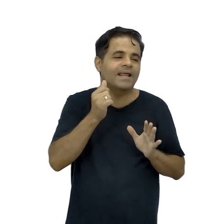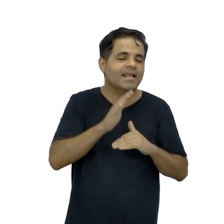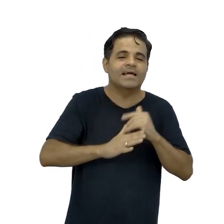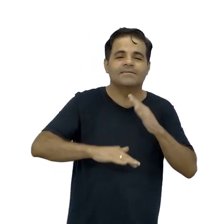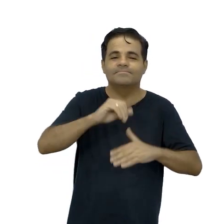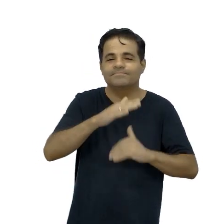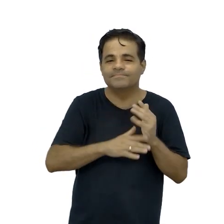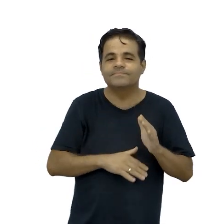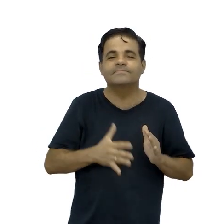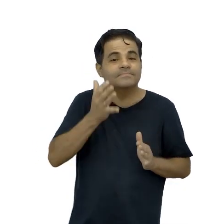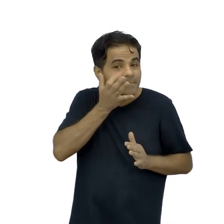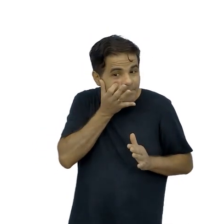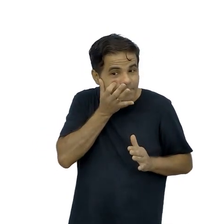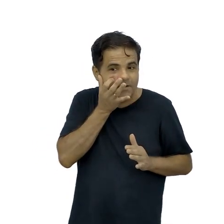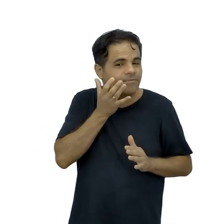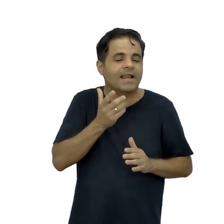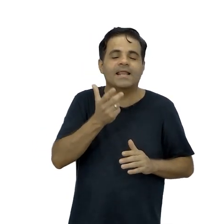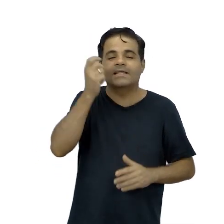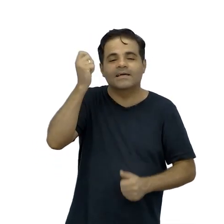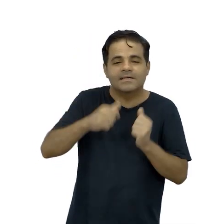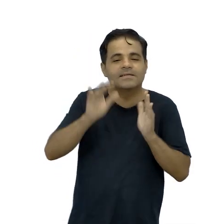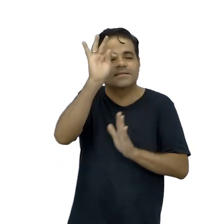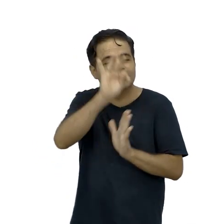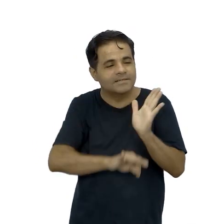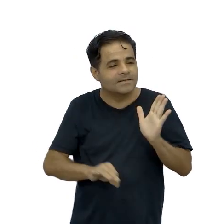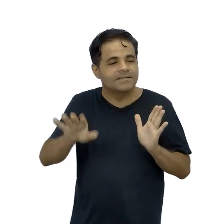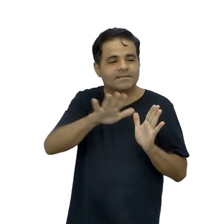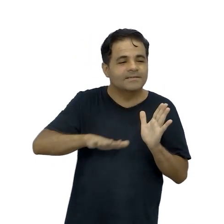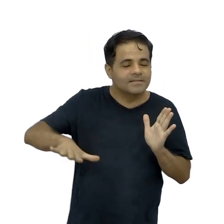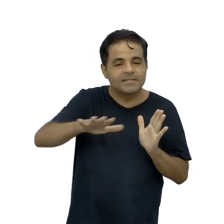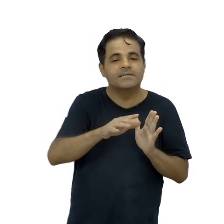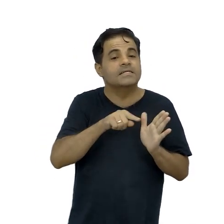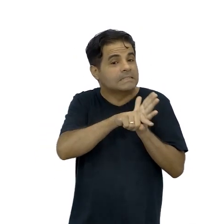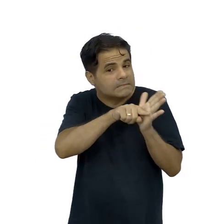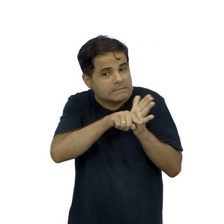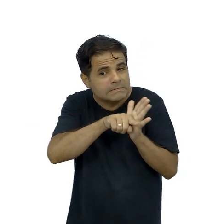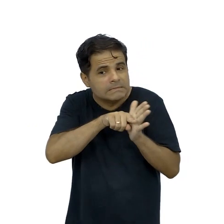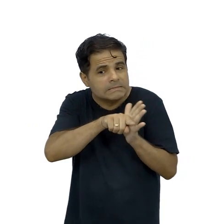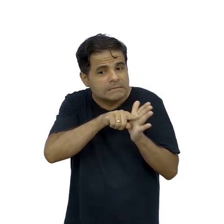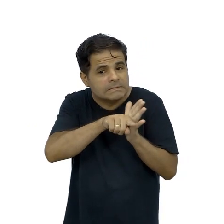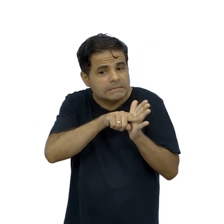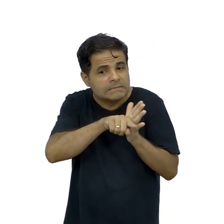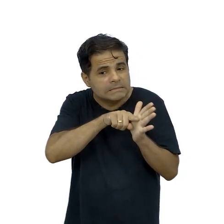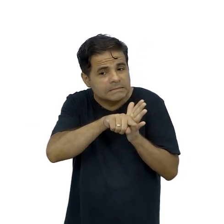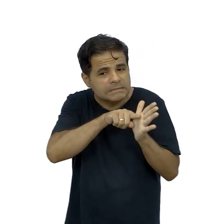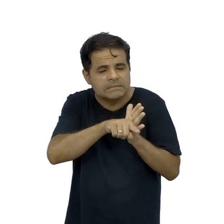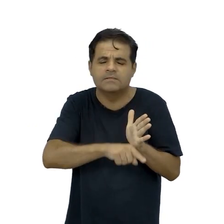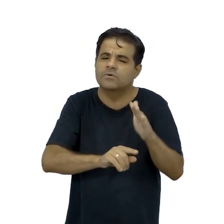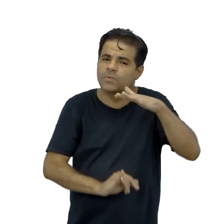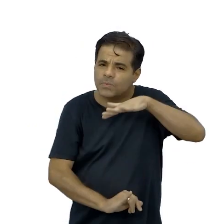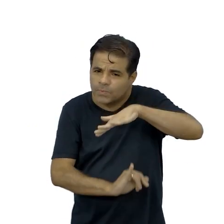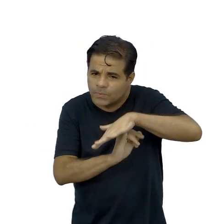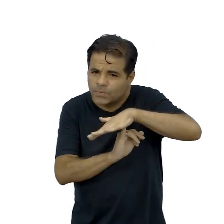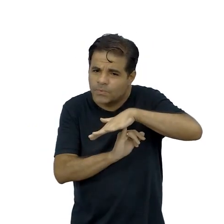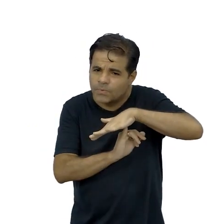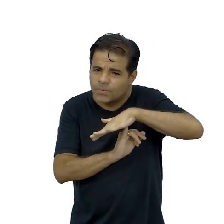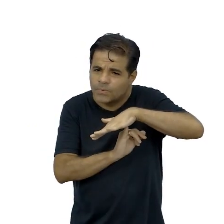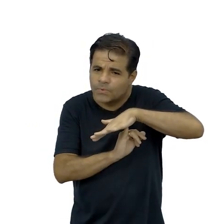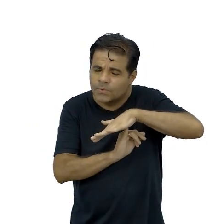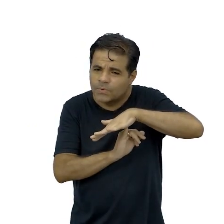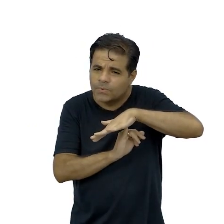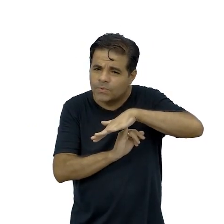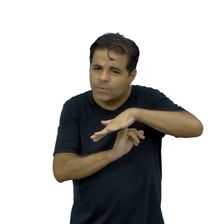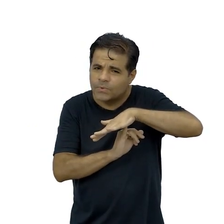mídia. É um texto que parte de uma pesquisa feita por um instituto, né? Este instituto chega a